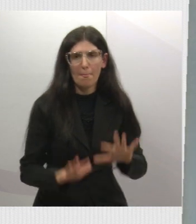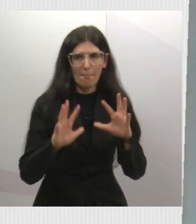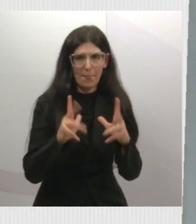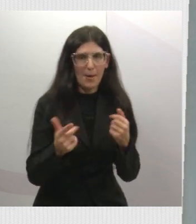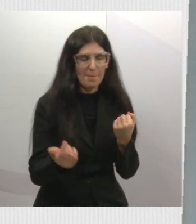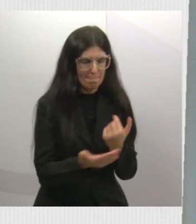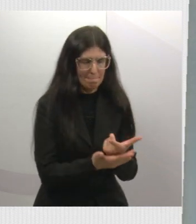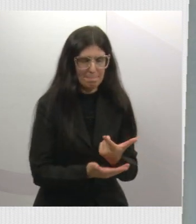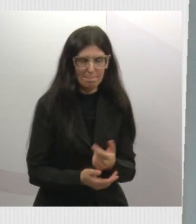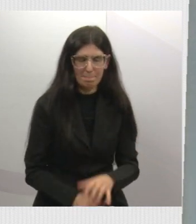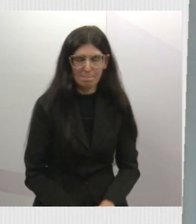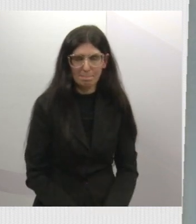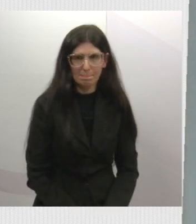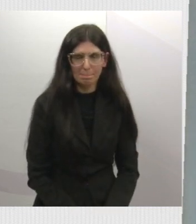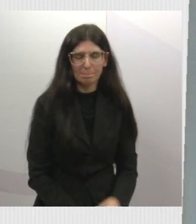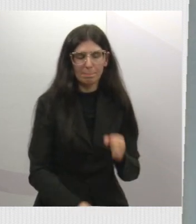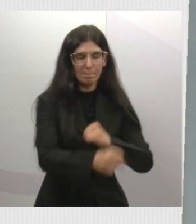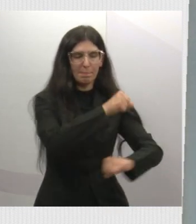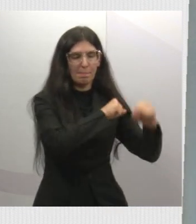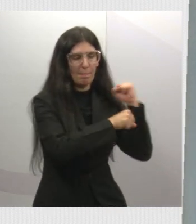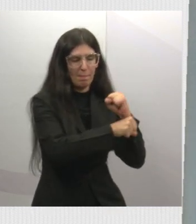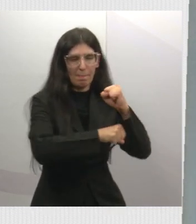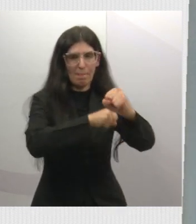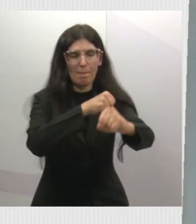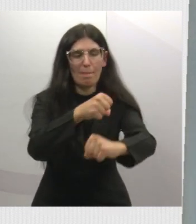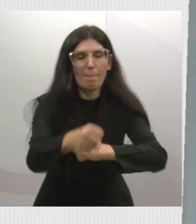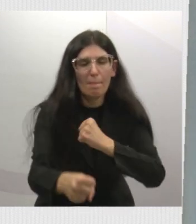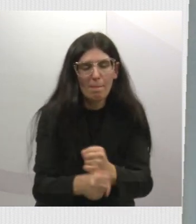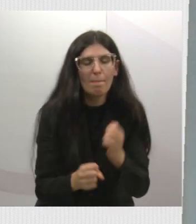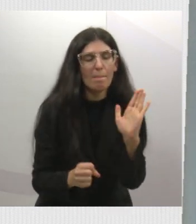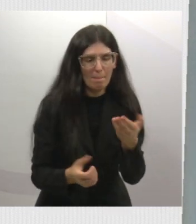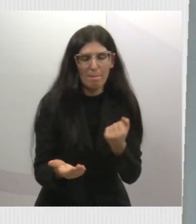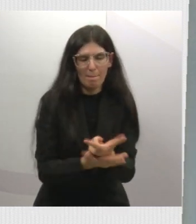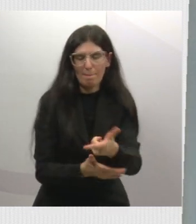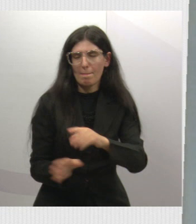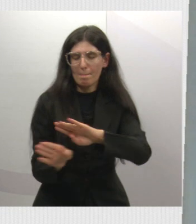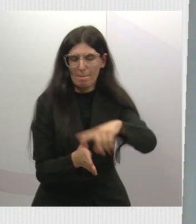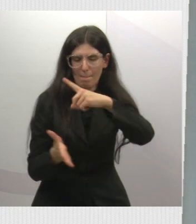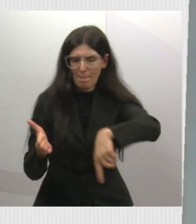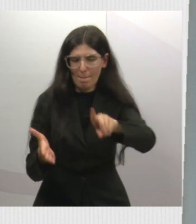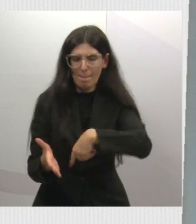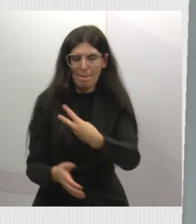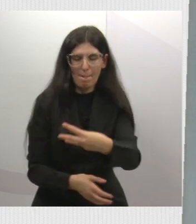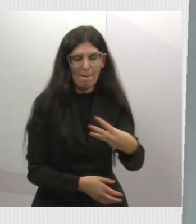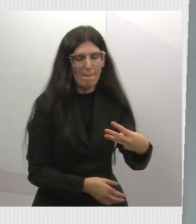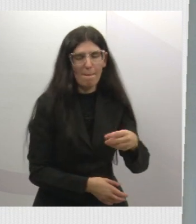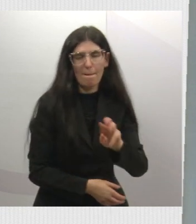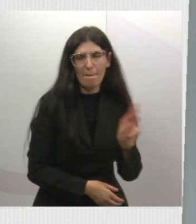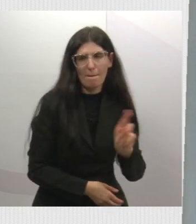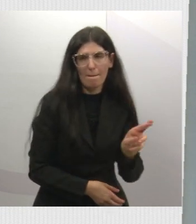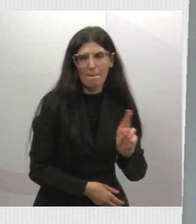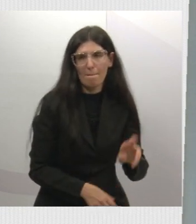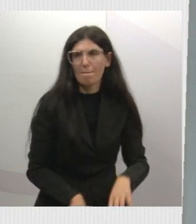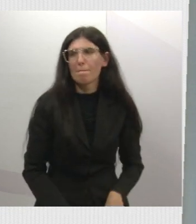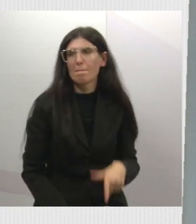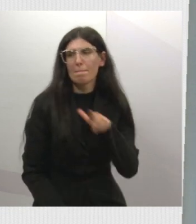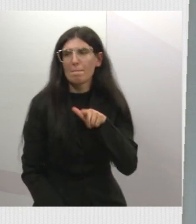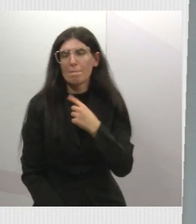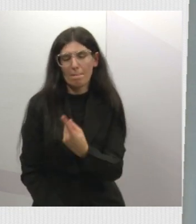estavam pendentes de um ano para o outro. Cancelou R$ 33,00 e tem um saldo ainda de R$